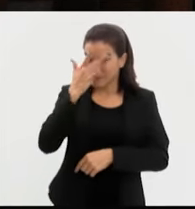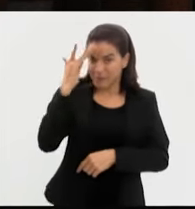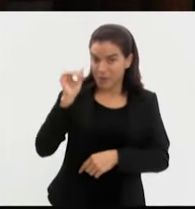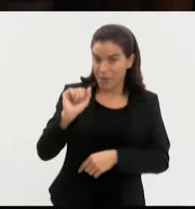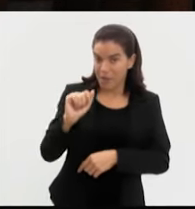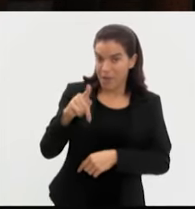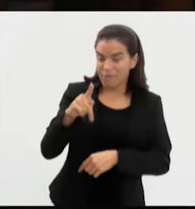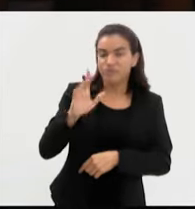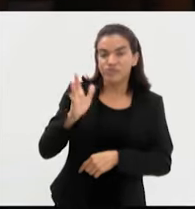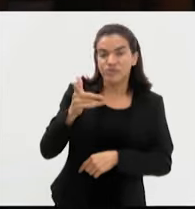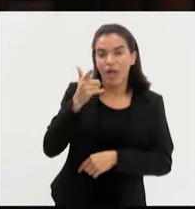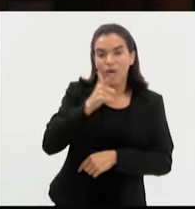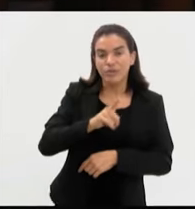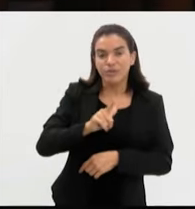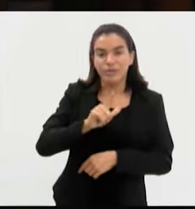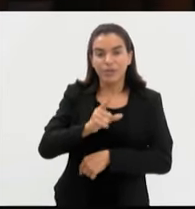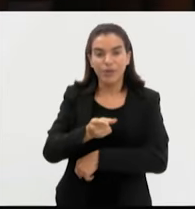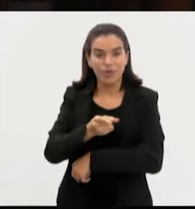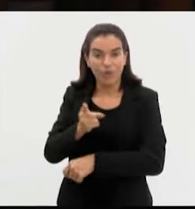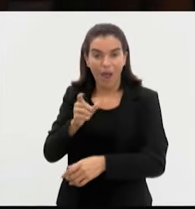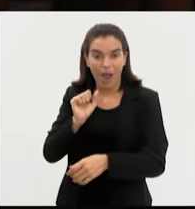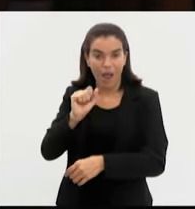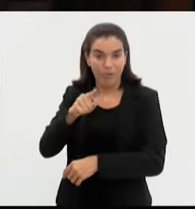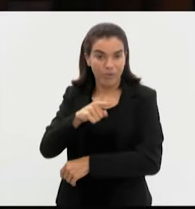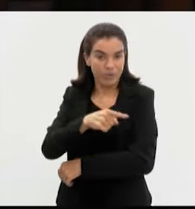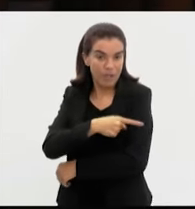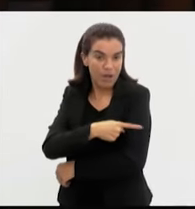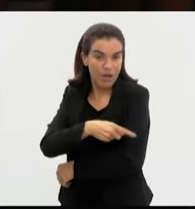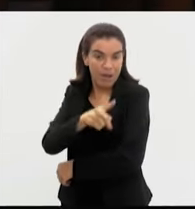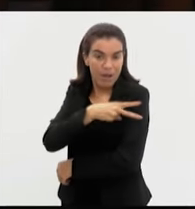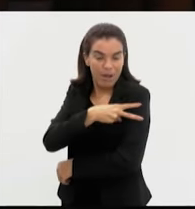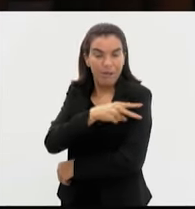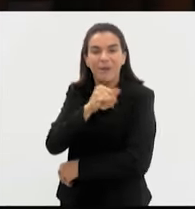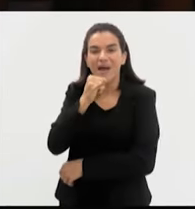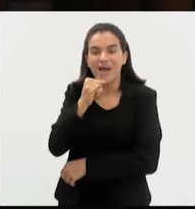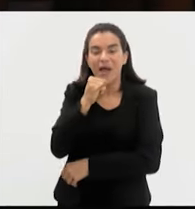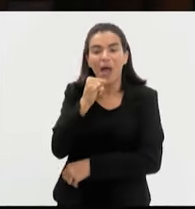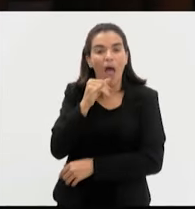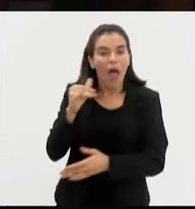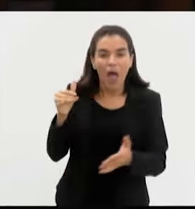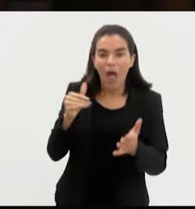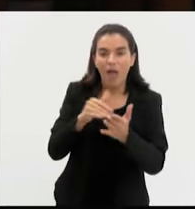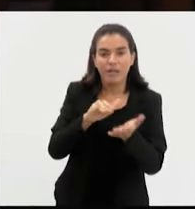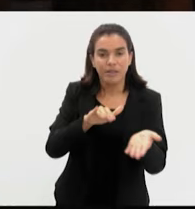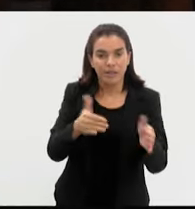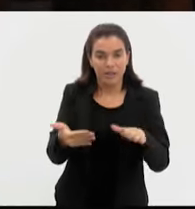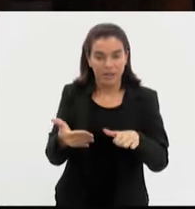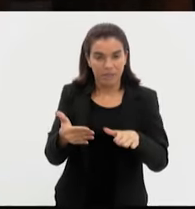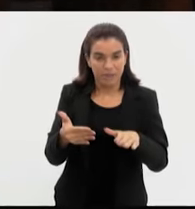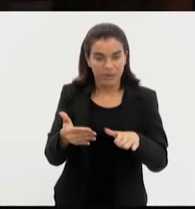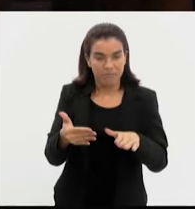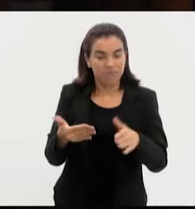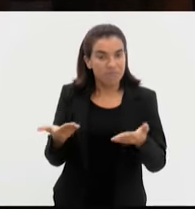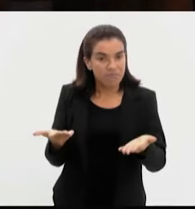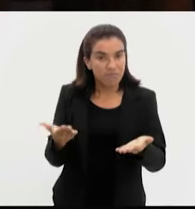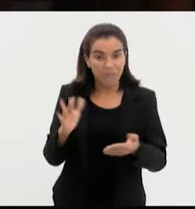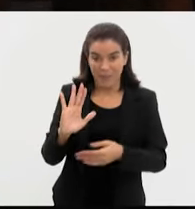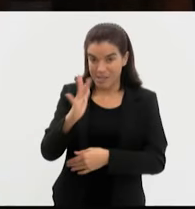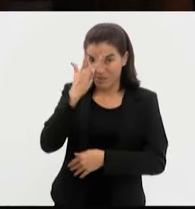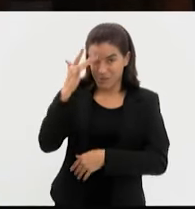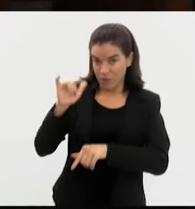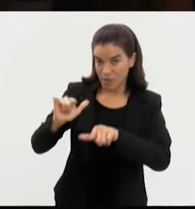ele já levou um posto acima e ele vai ficar com esse posto acima até quando morrer agora o que tá